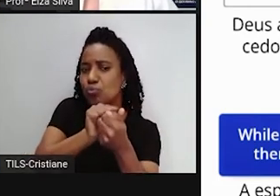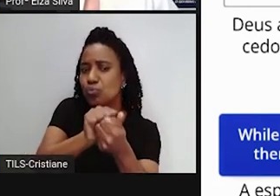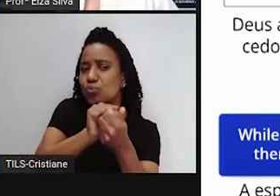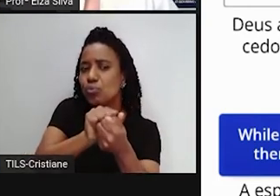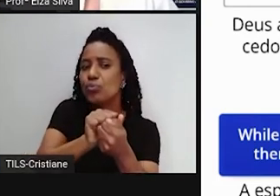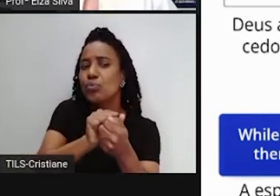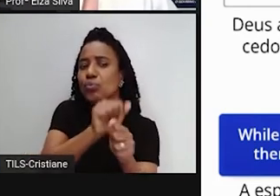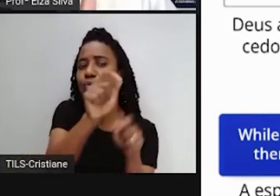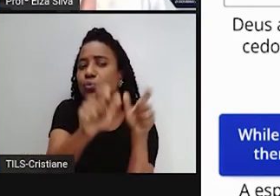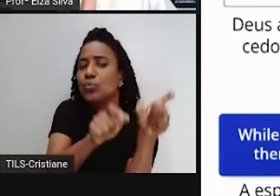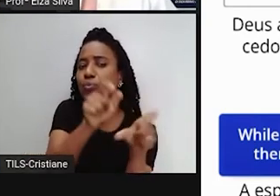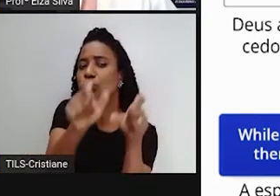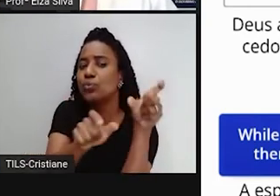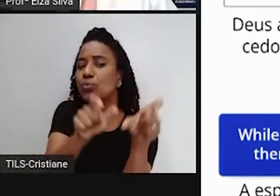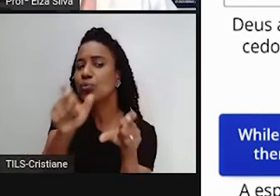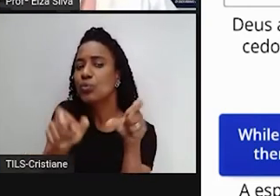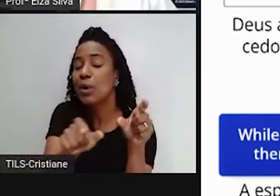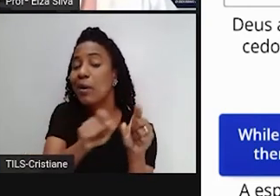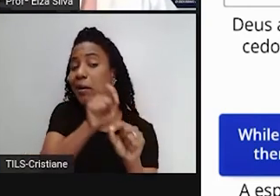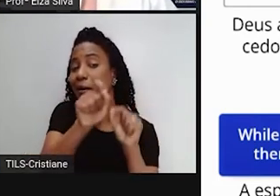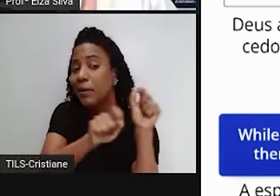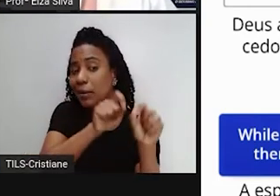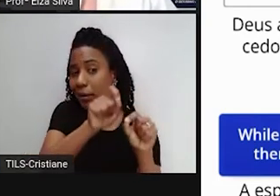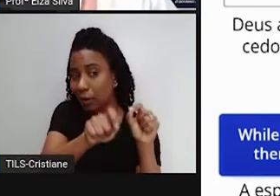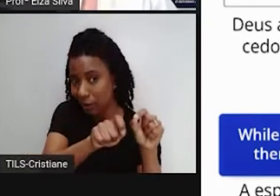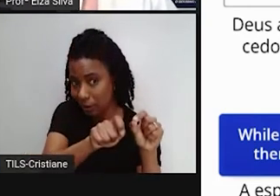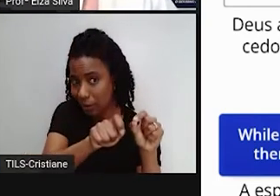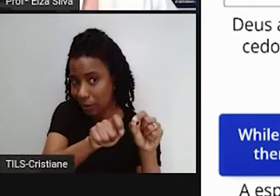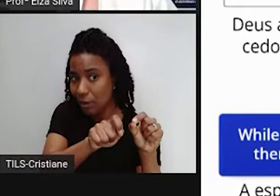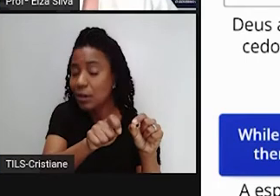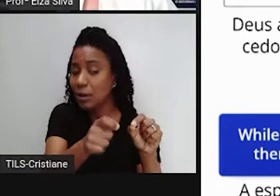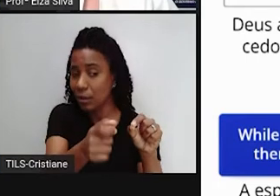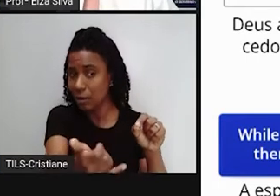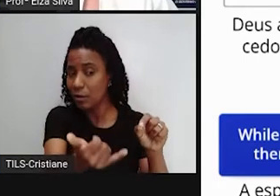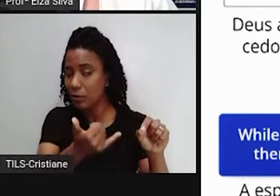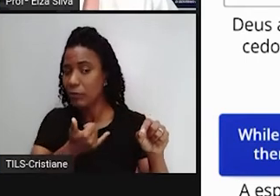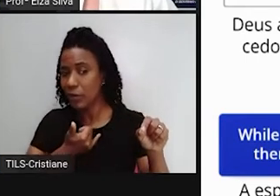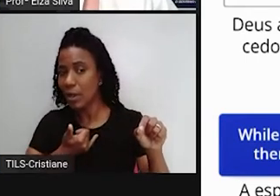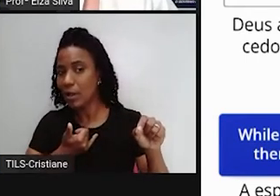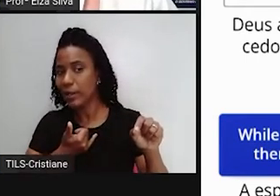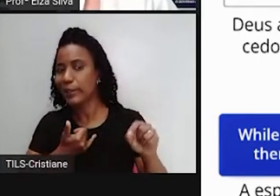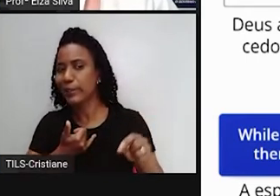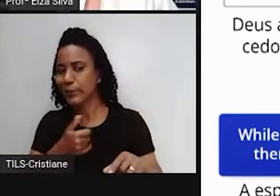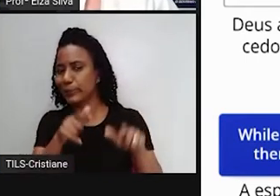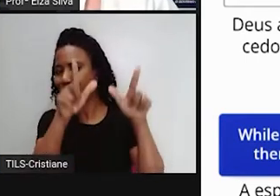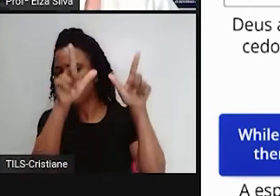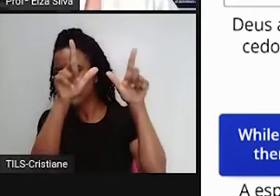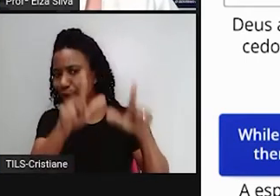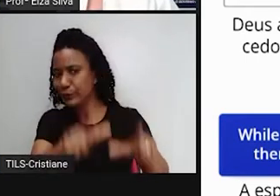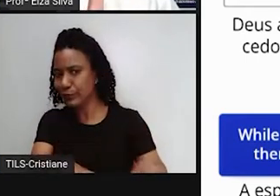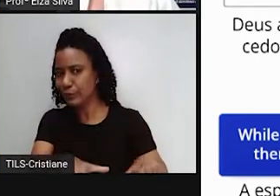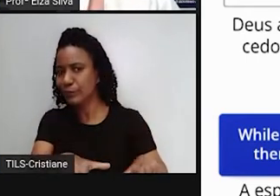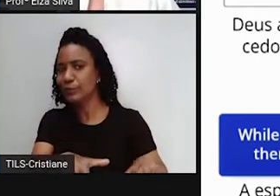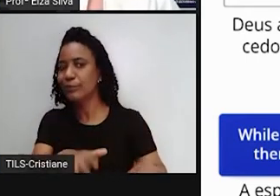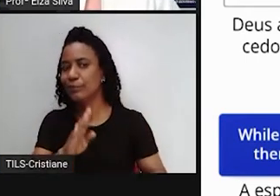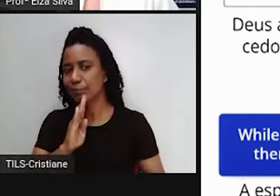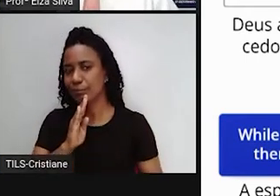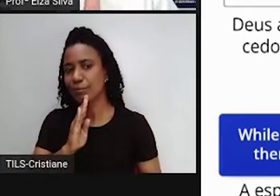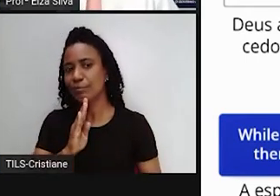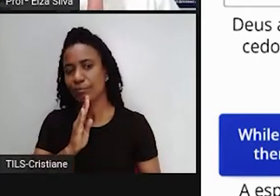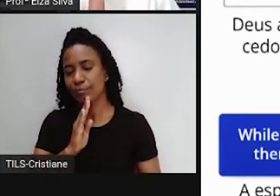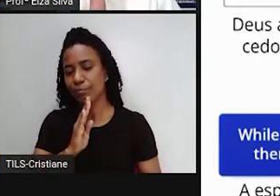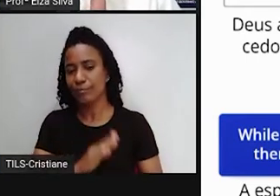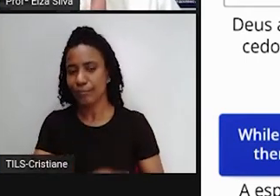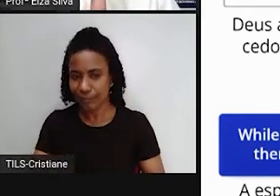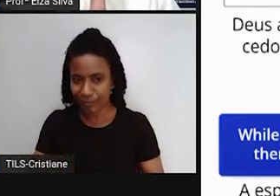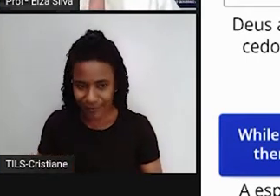pais adoram falar isso. Os de vocês falam, porque eu cresci ouvindo isso. Ou seja,